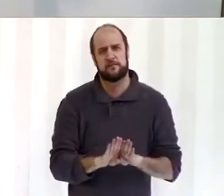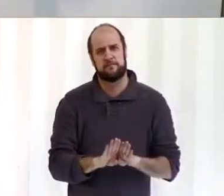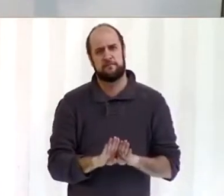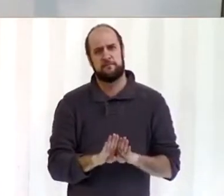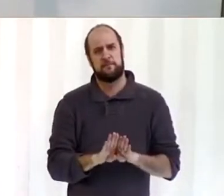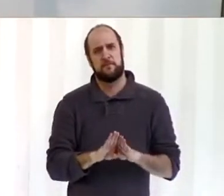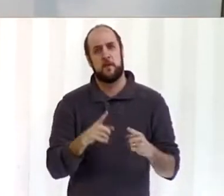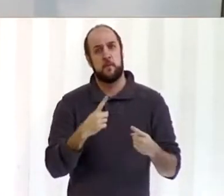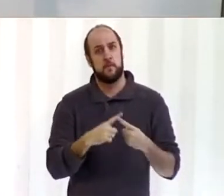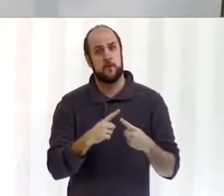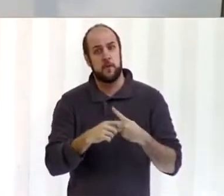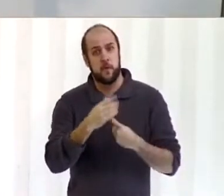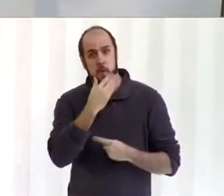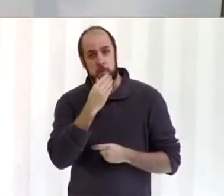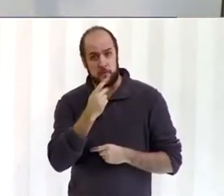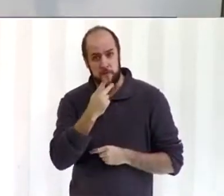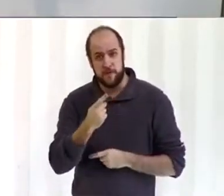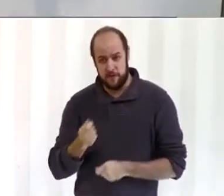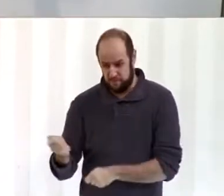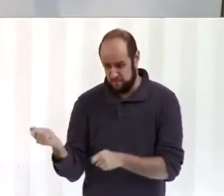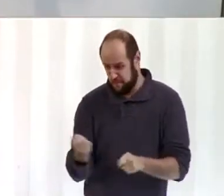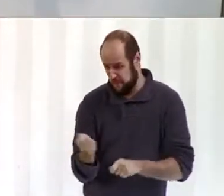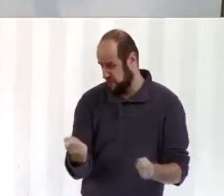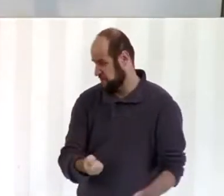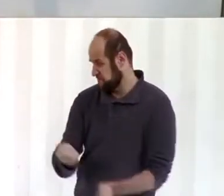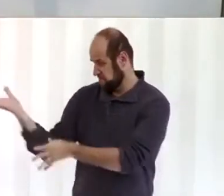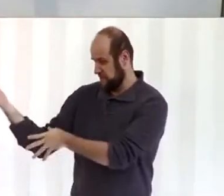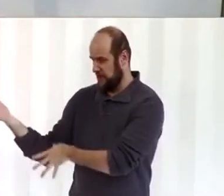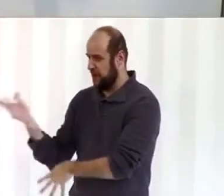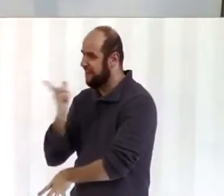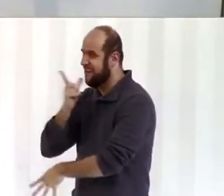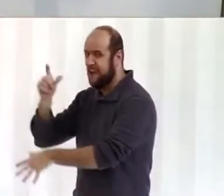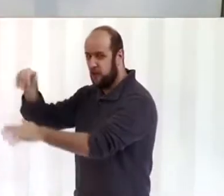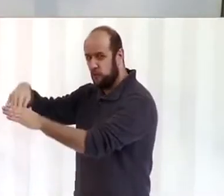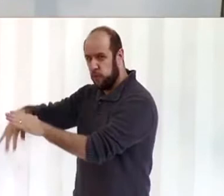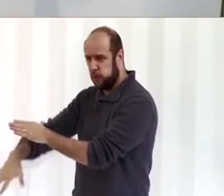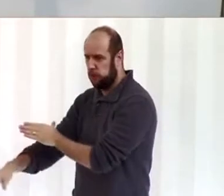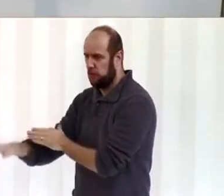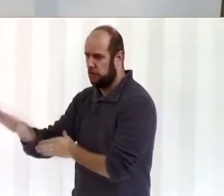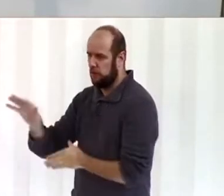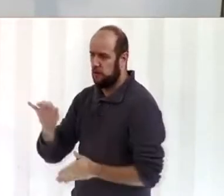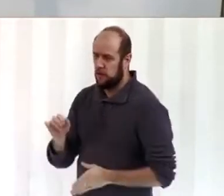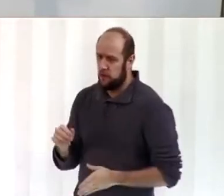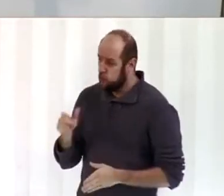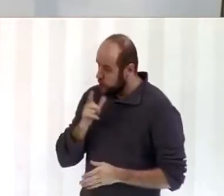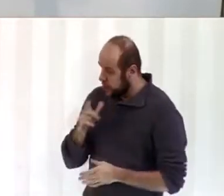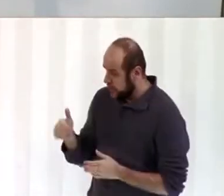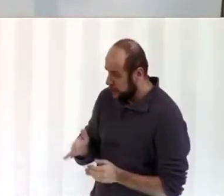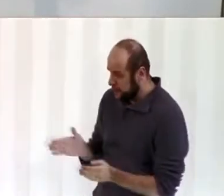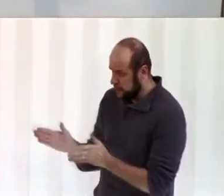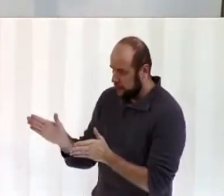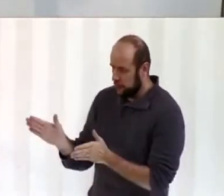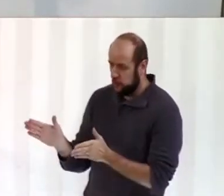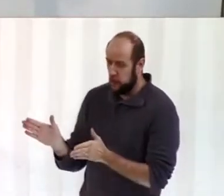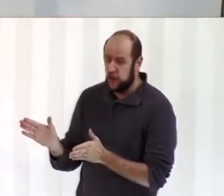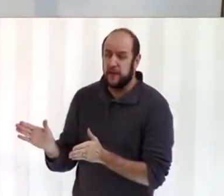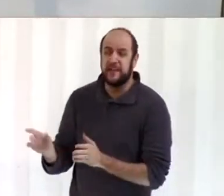profeta, ao deixar o seu machado cair no rio, ele